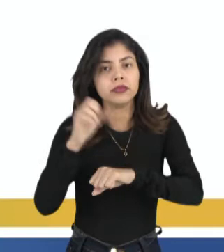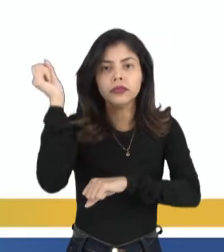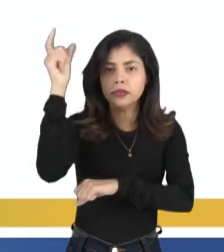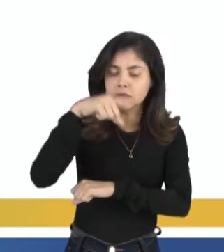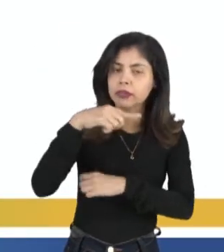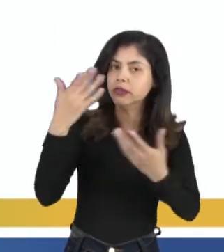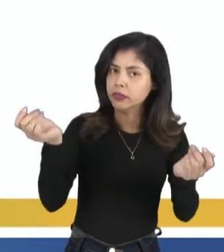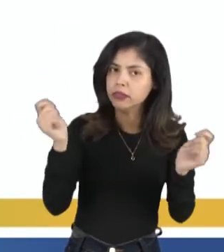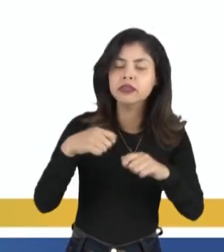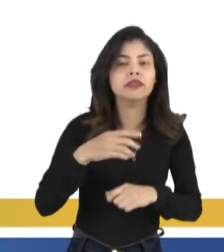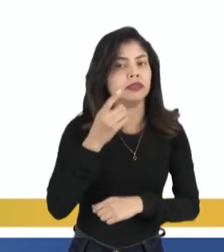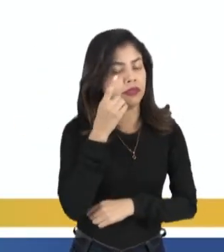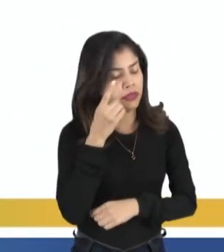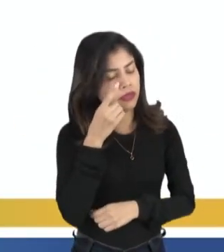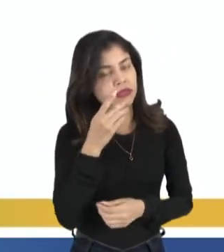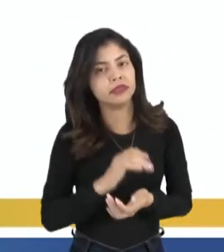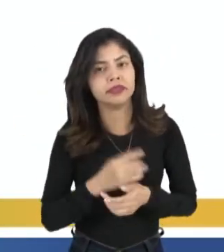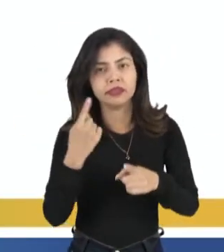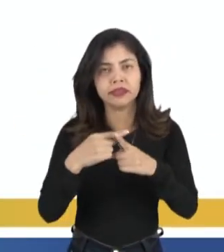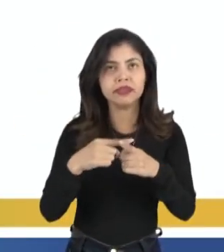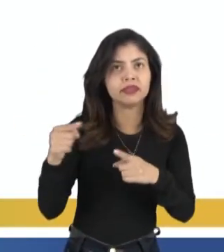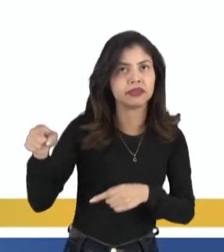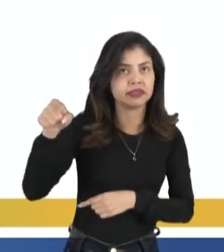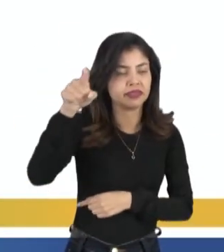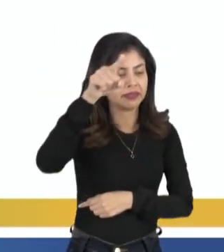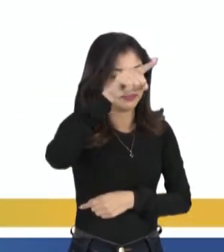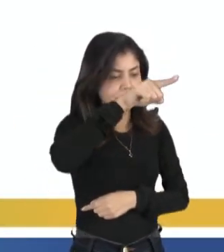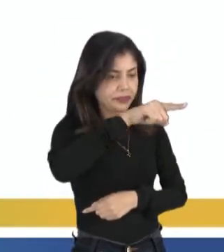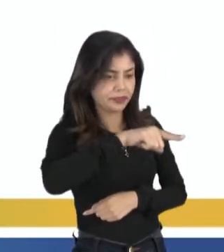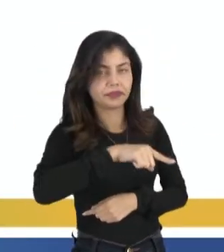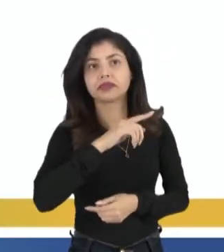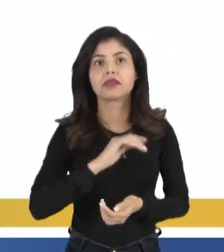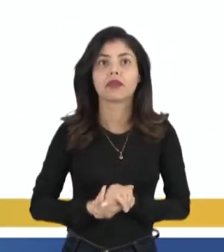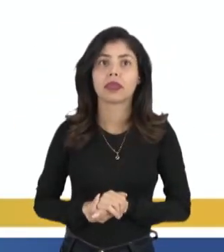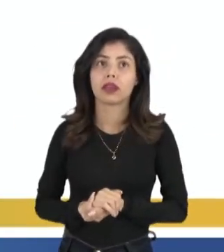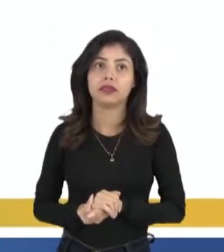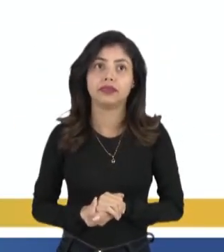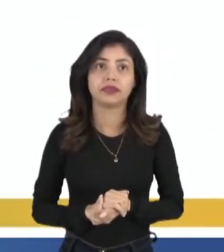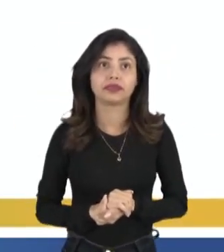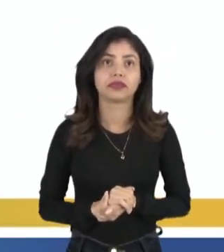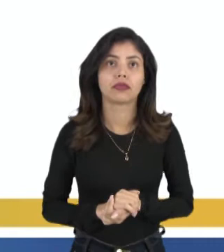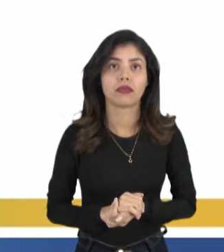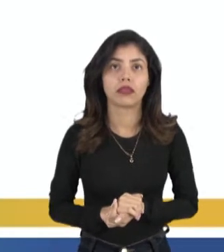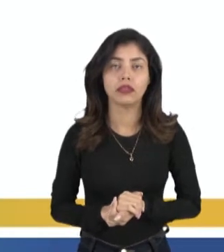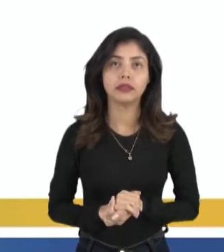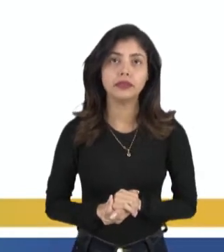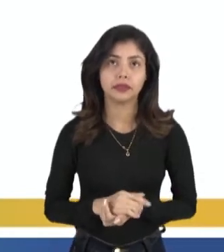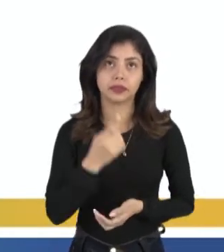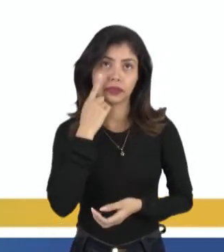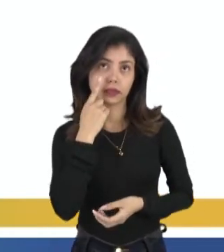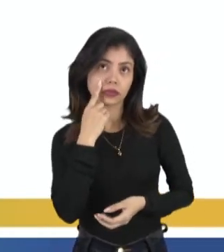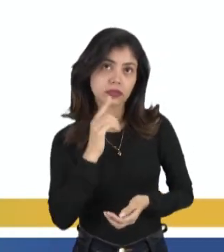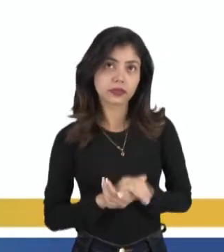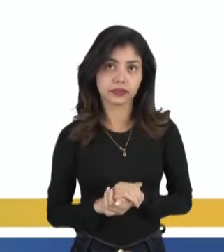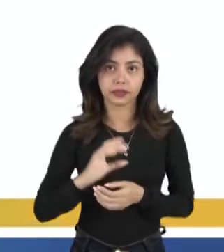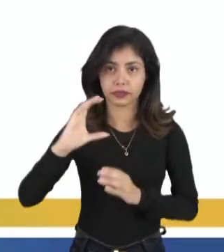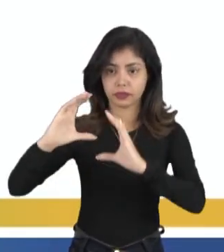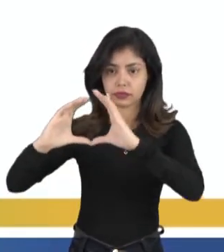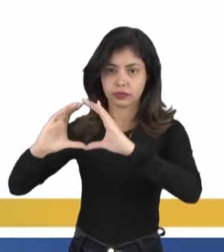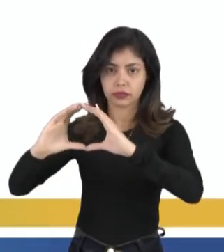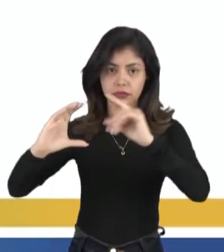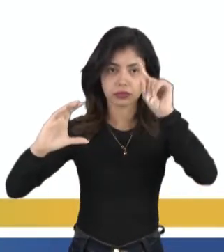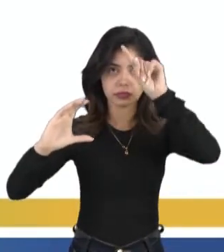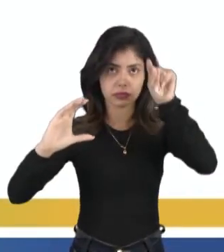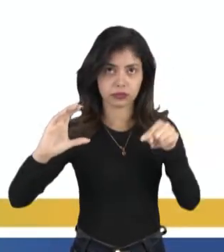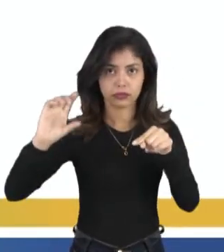solar, obviamente, ocorre de dia. Porque a Lua vai se posicionar, nós temos aqui a configuração, ó, Sol, Terra